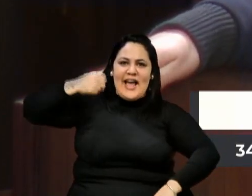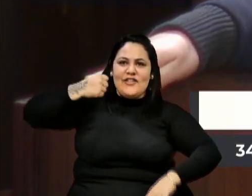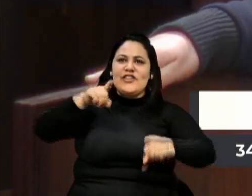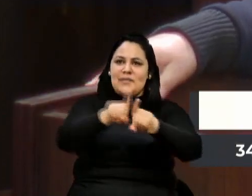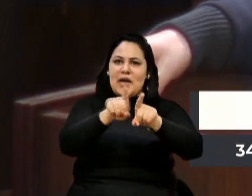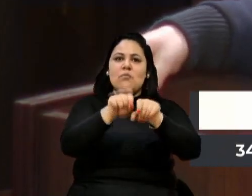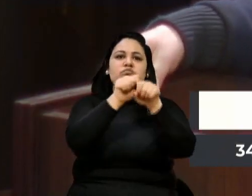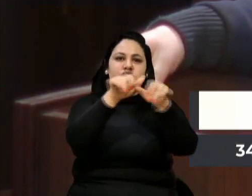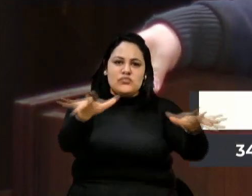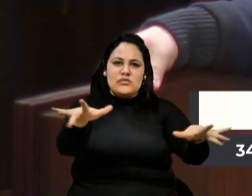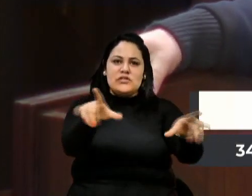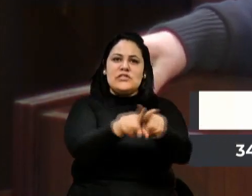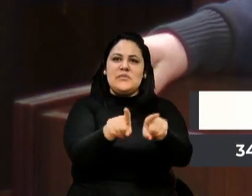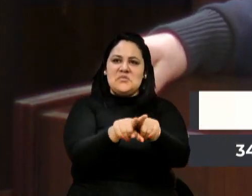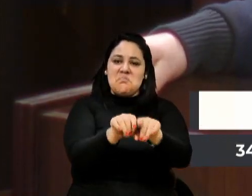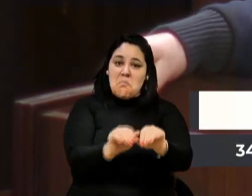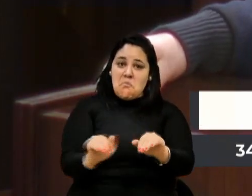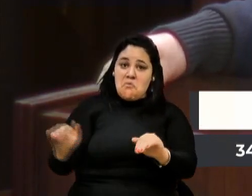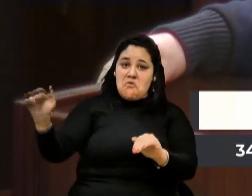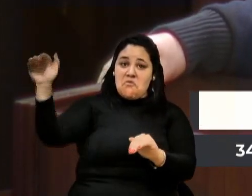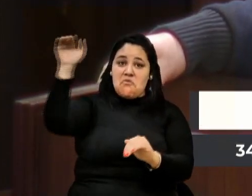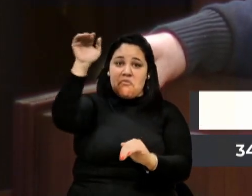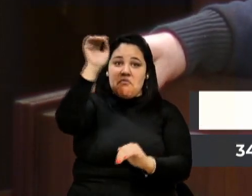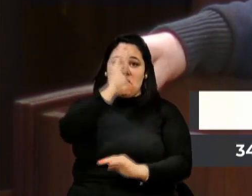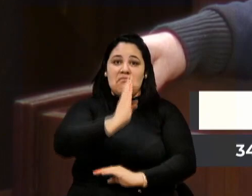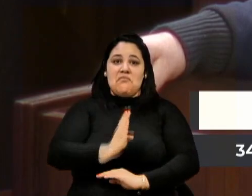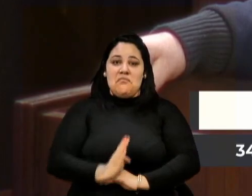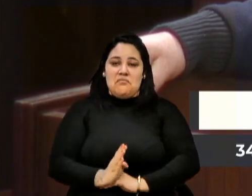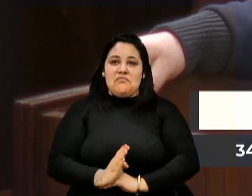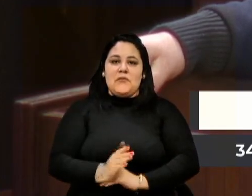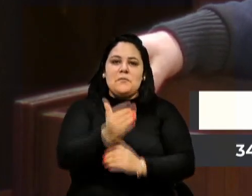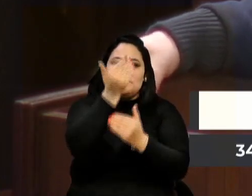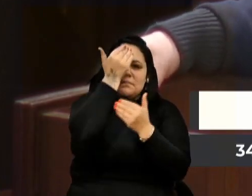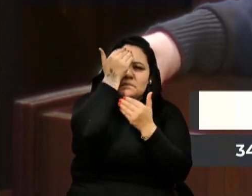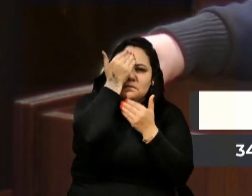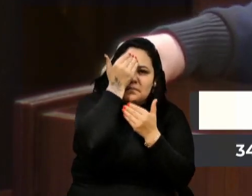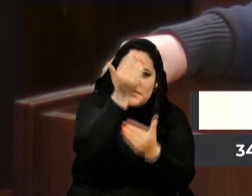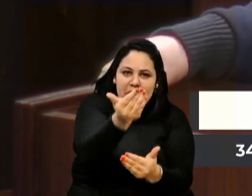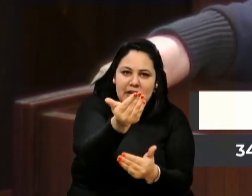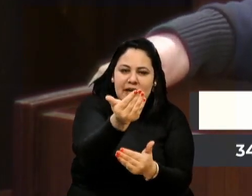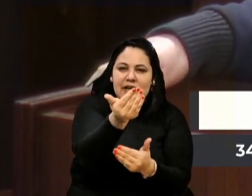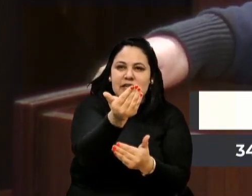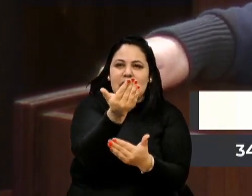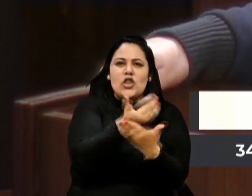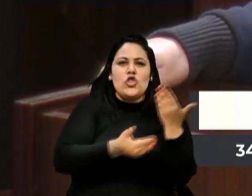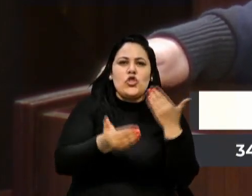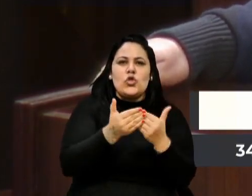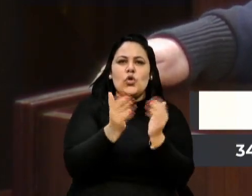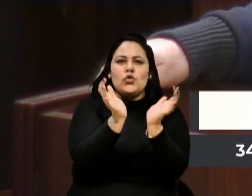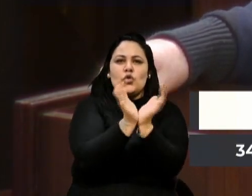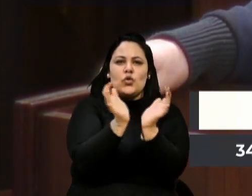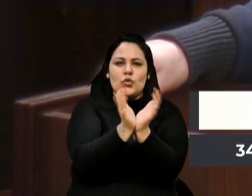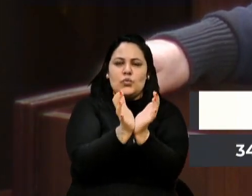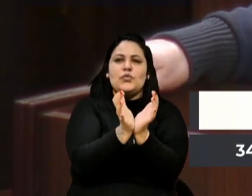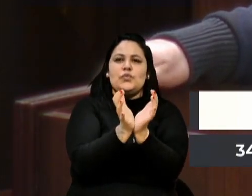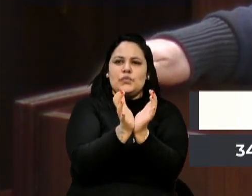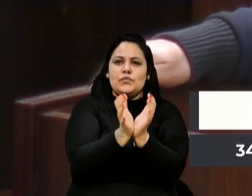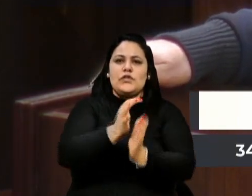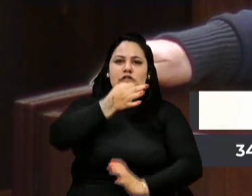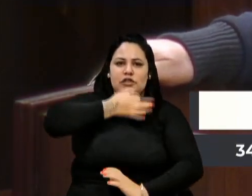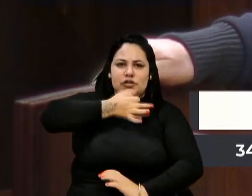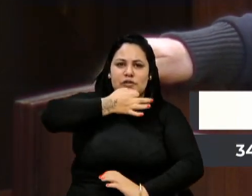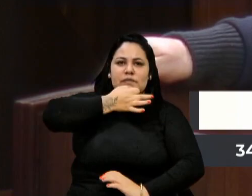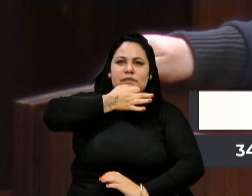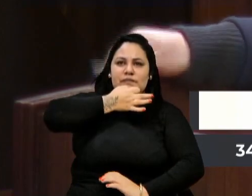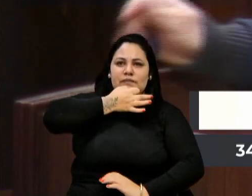transmitido também em nível nacional. Então, gratidão, Carol, gratidão a toda a equipe da TV Câmara de Caxias do Sul, que eles fizeram